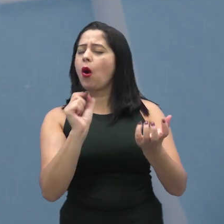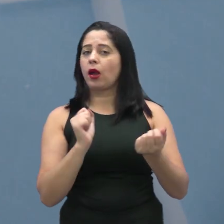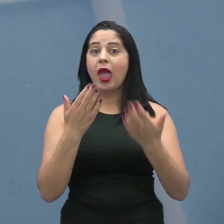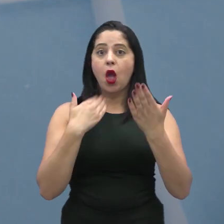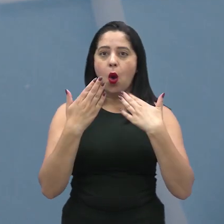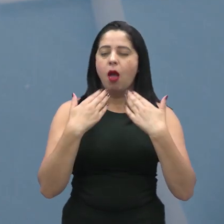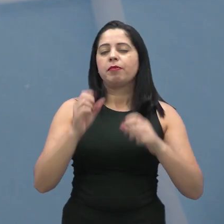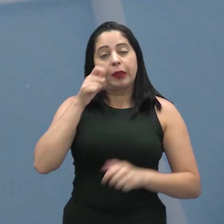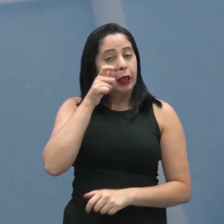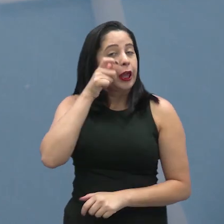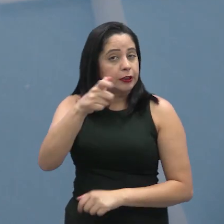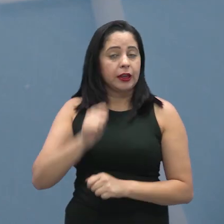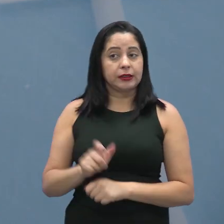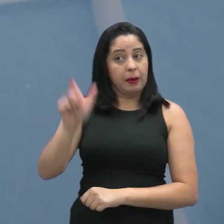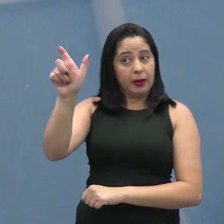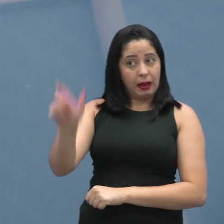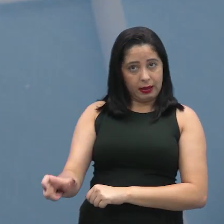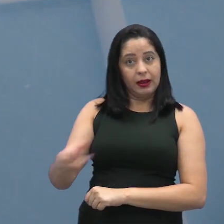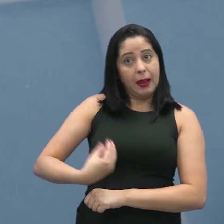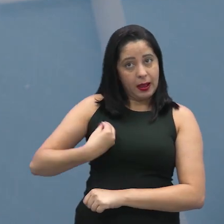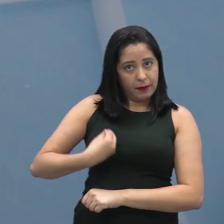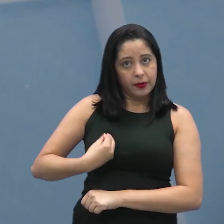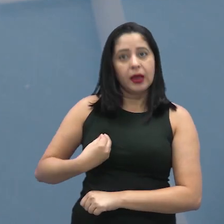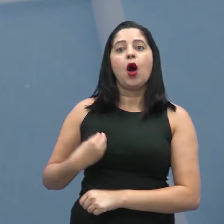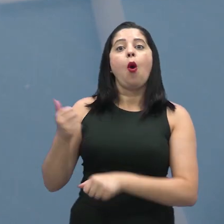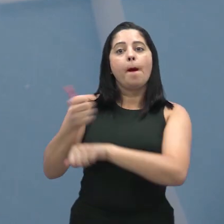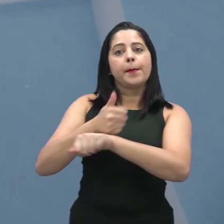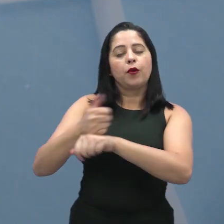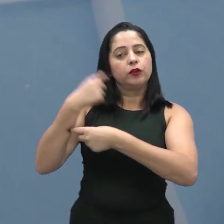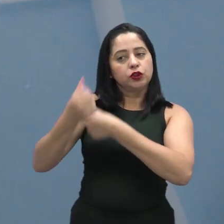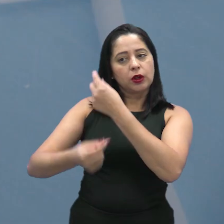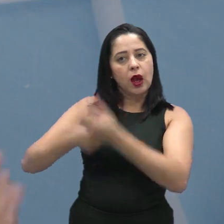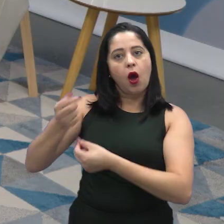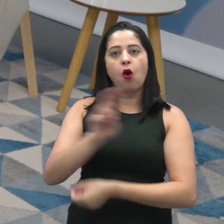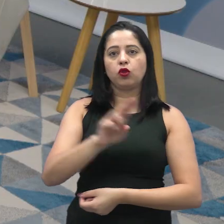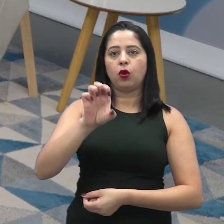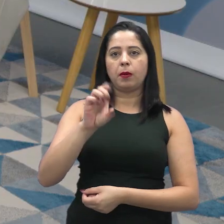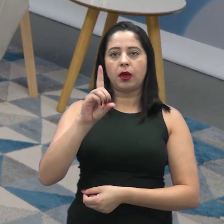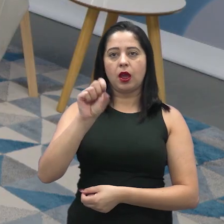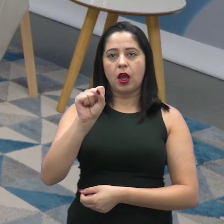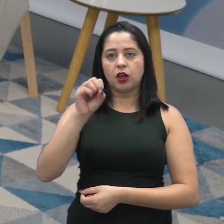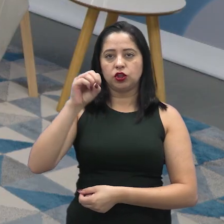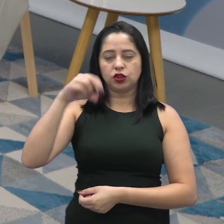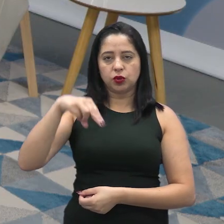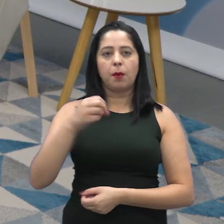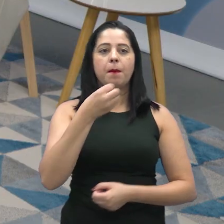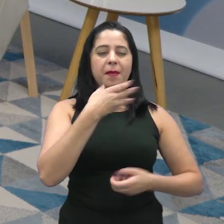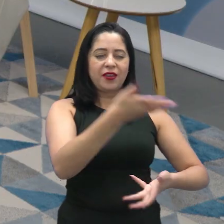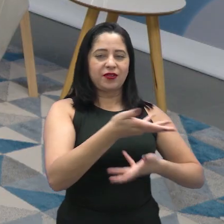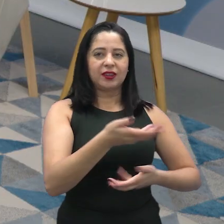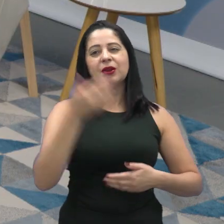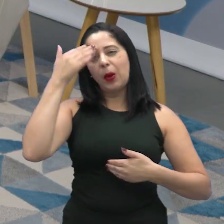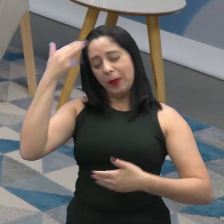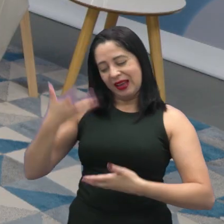eu estou recebendo para isso, aqui no estúdio, o economista Edson Querido. Seja muito bem-vindo ao Diálogos. Muito obrigado